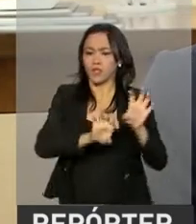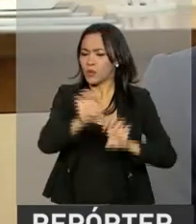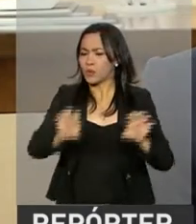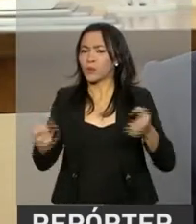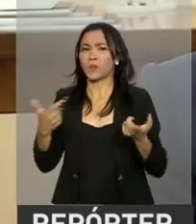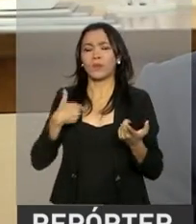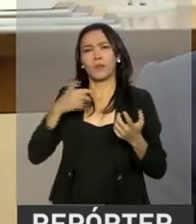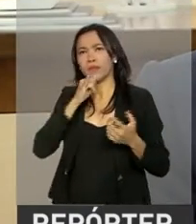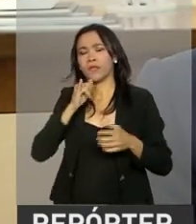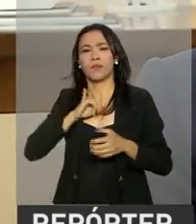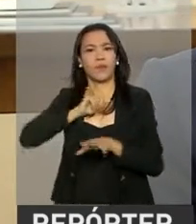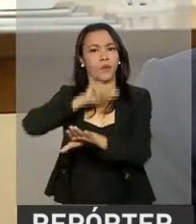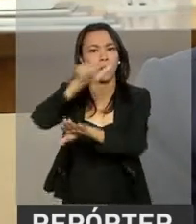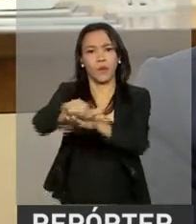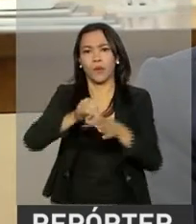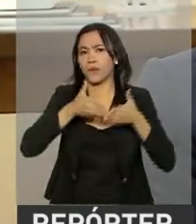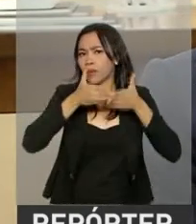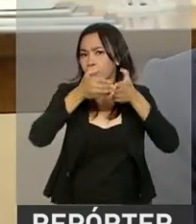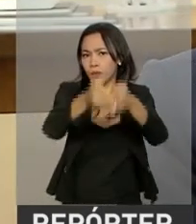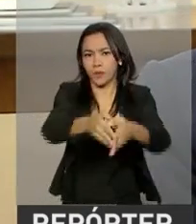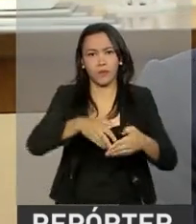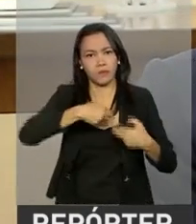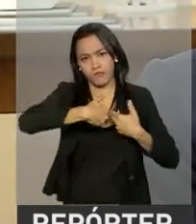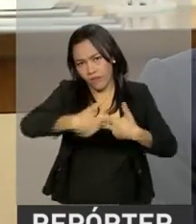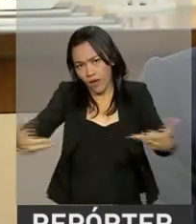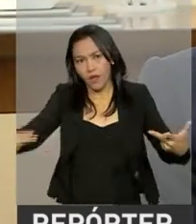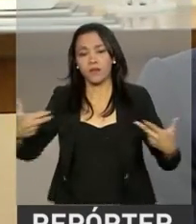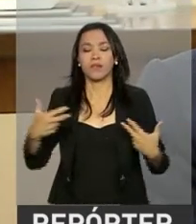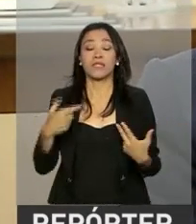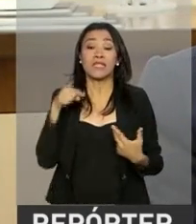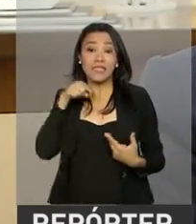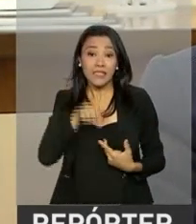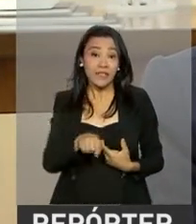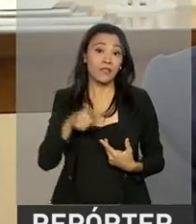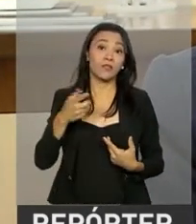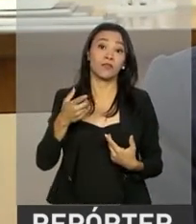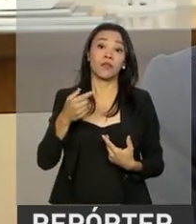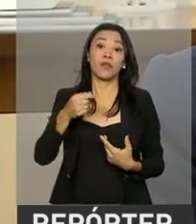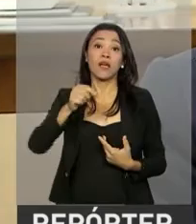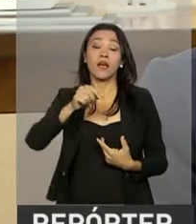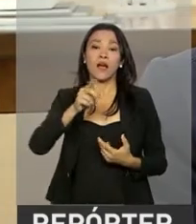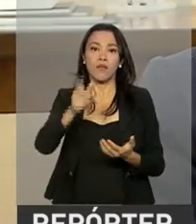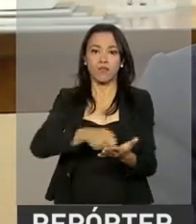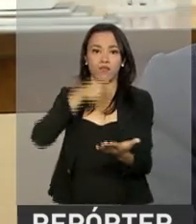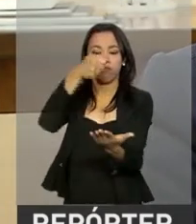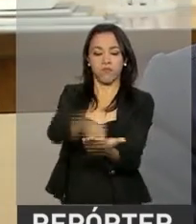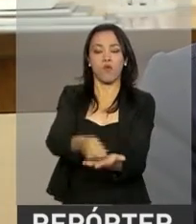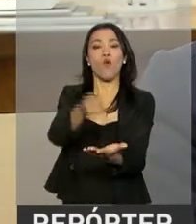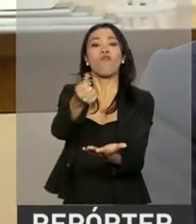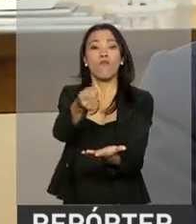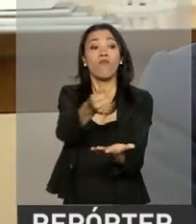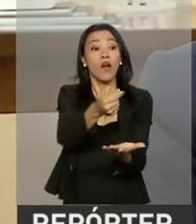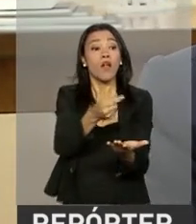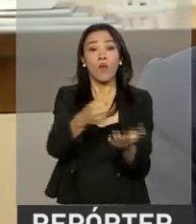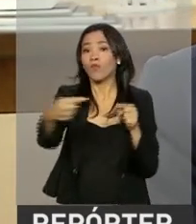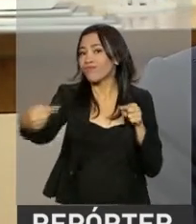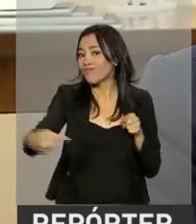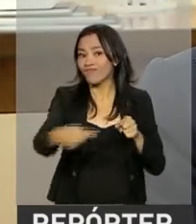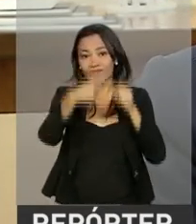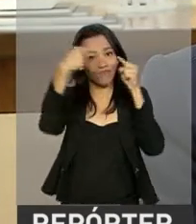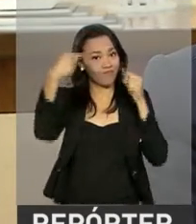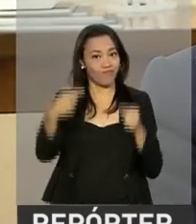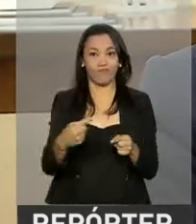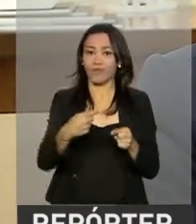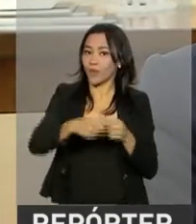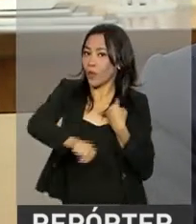do aeroporto do Porto e isso é permitir que os lances e do leilões eles não correspondiam